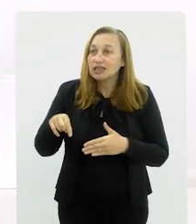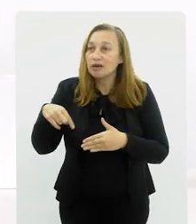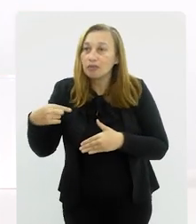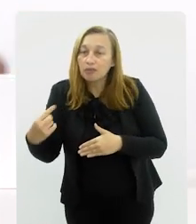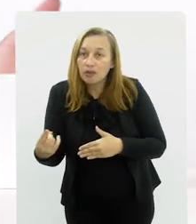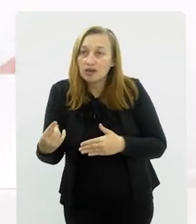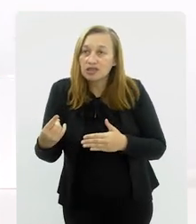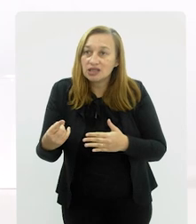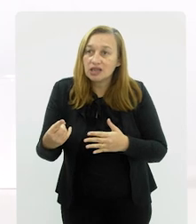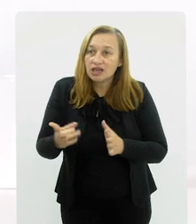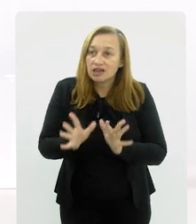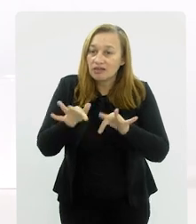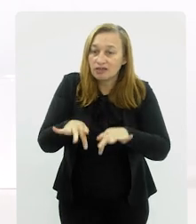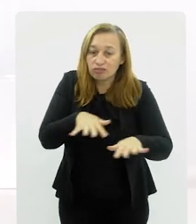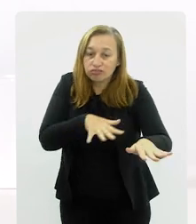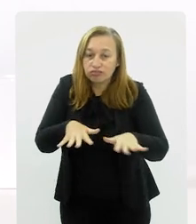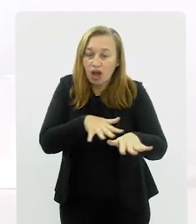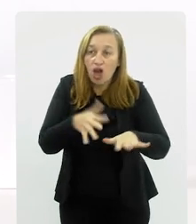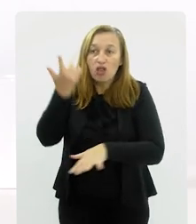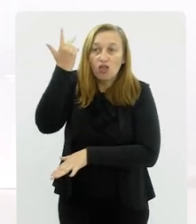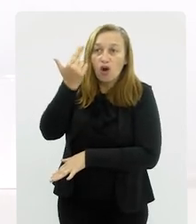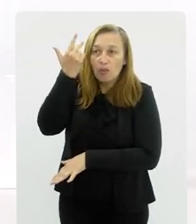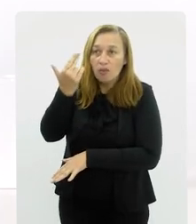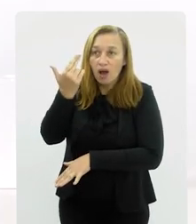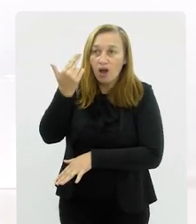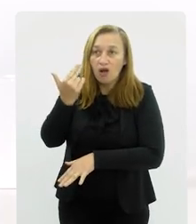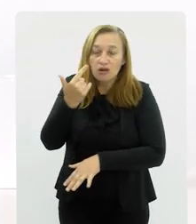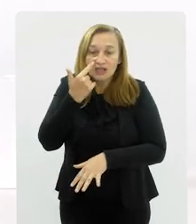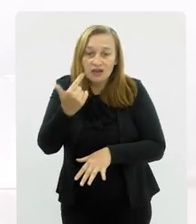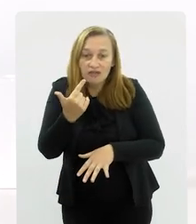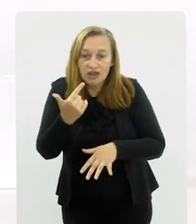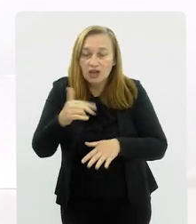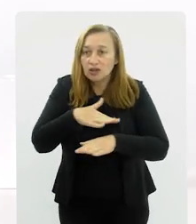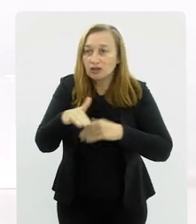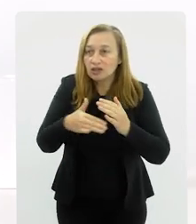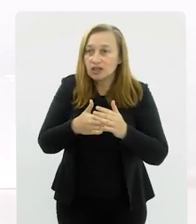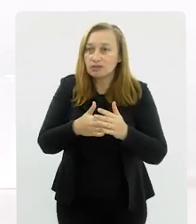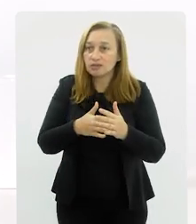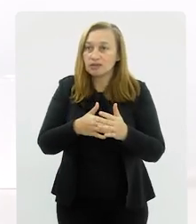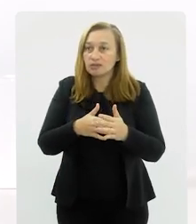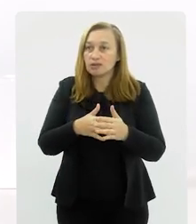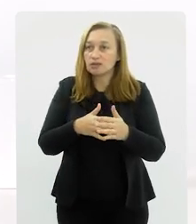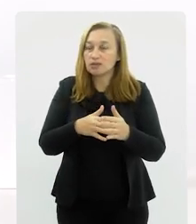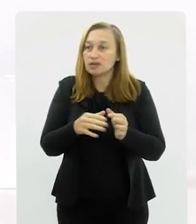que termina um desfile, é natural você estar lá e estar todas as escolas se movimentando. Então a gente vem aprender.